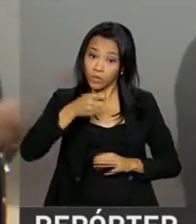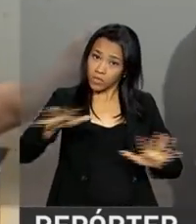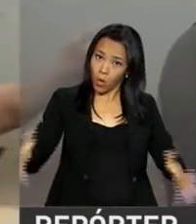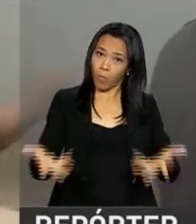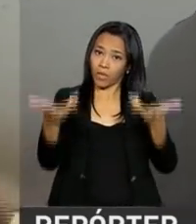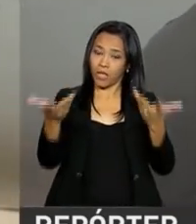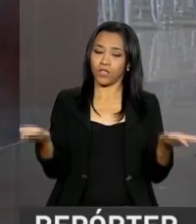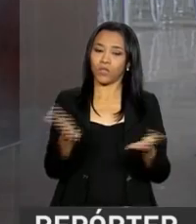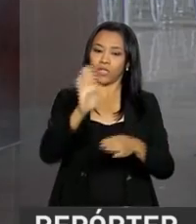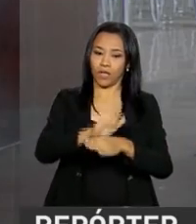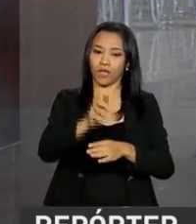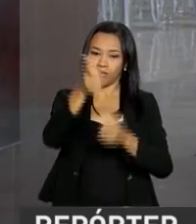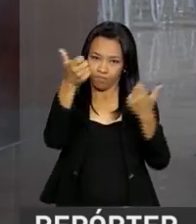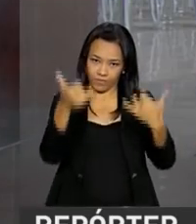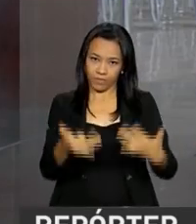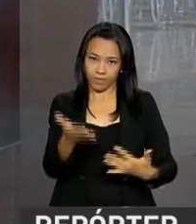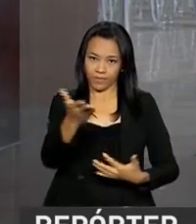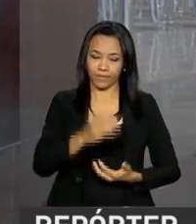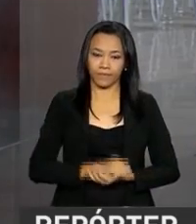hoje à tarde vamos